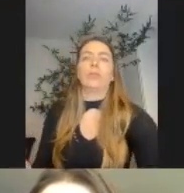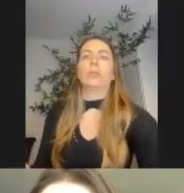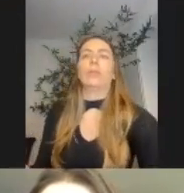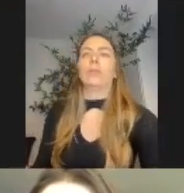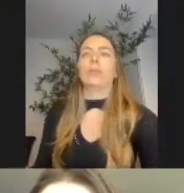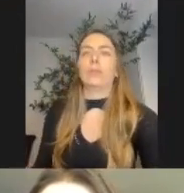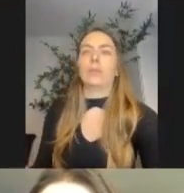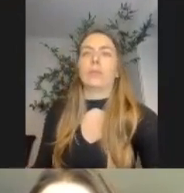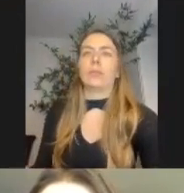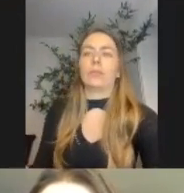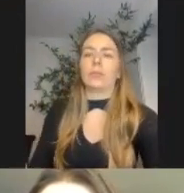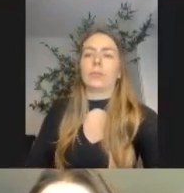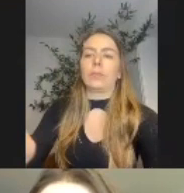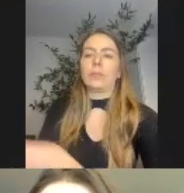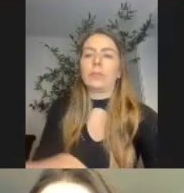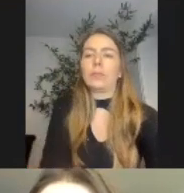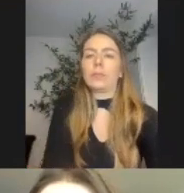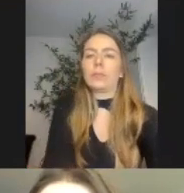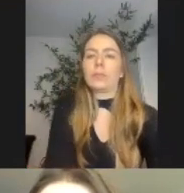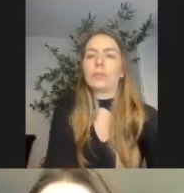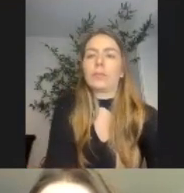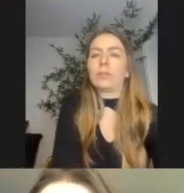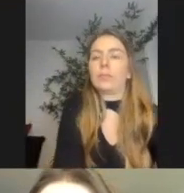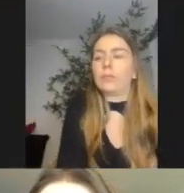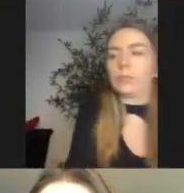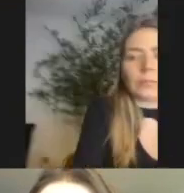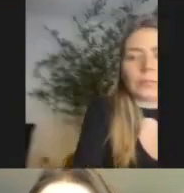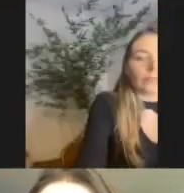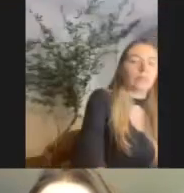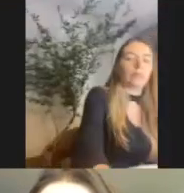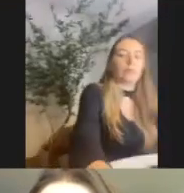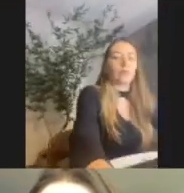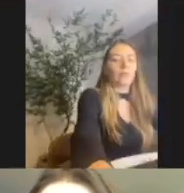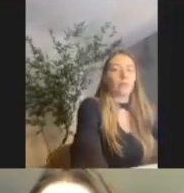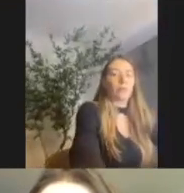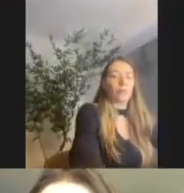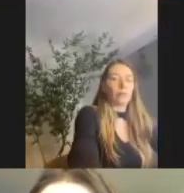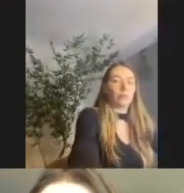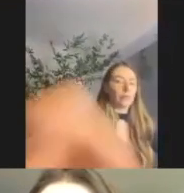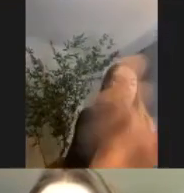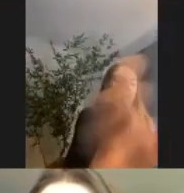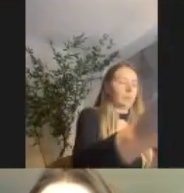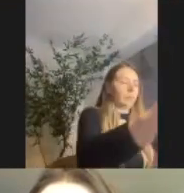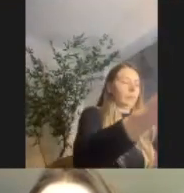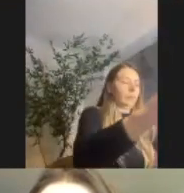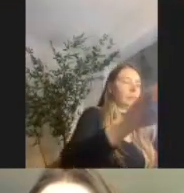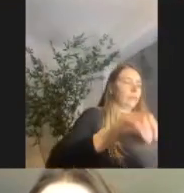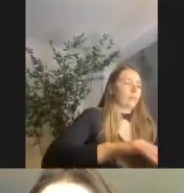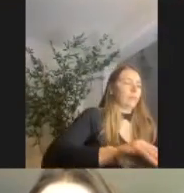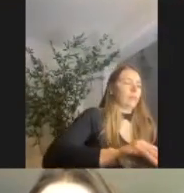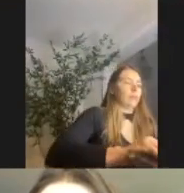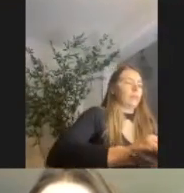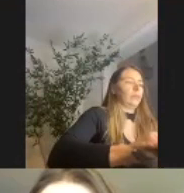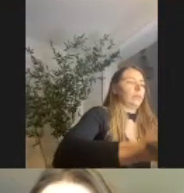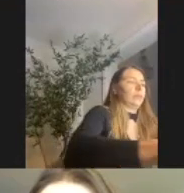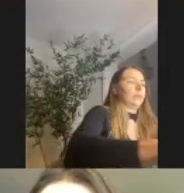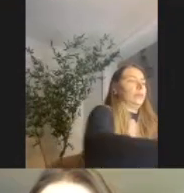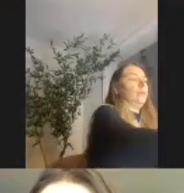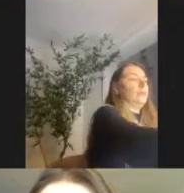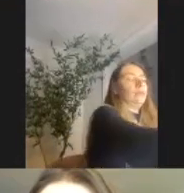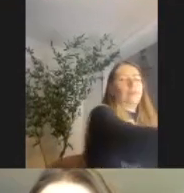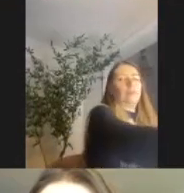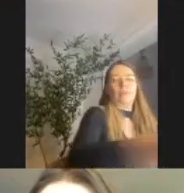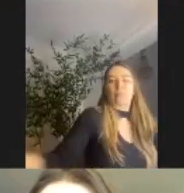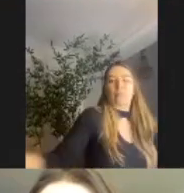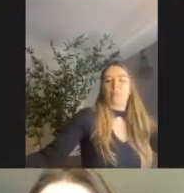o carboidrato, ele só tem 4 calorias por grama, e ele vai entrar em quantidades mínimas, tá? Ele vai